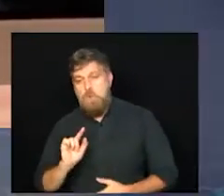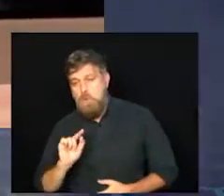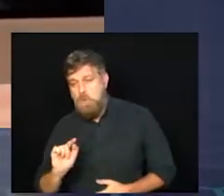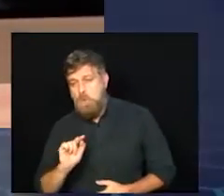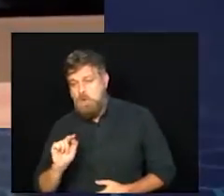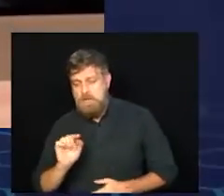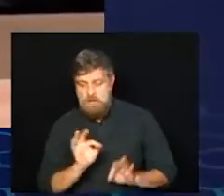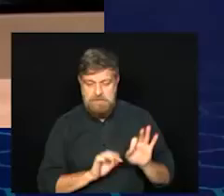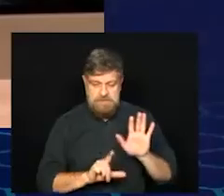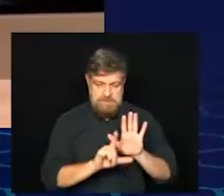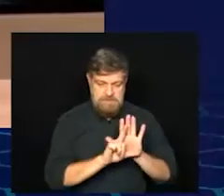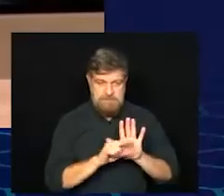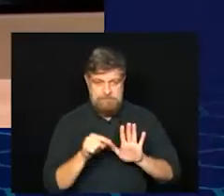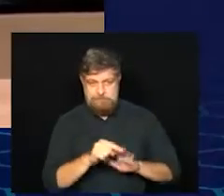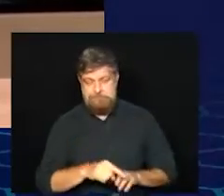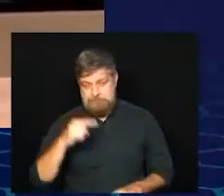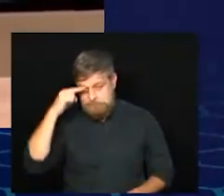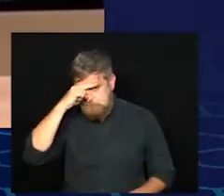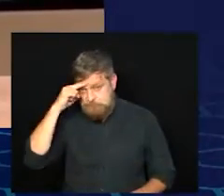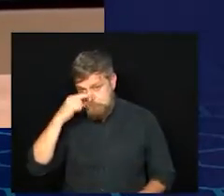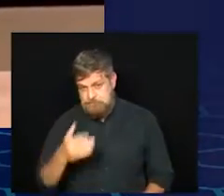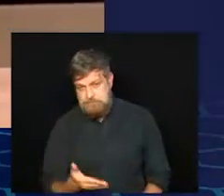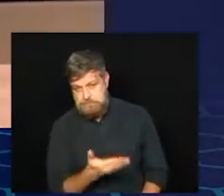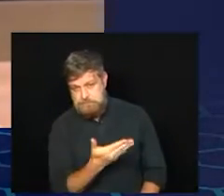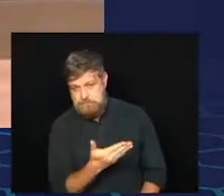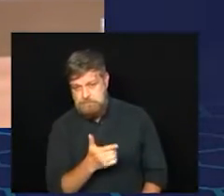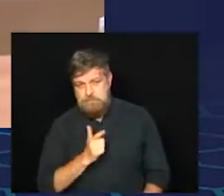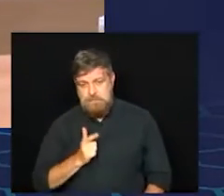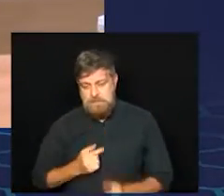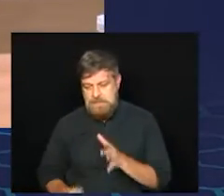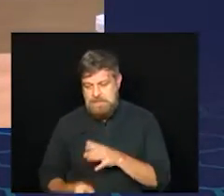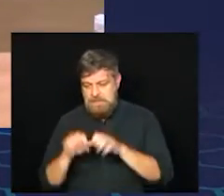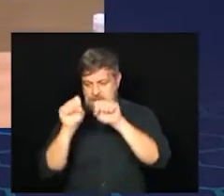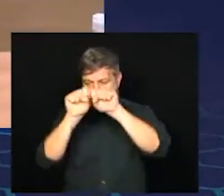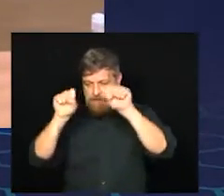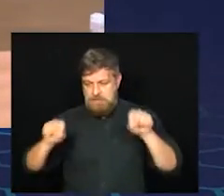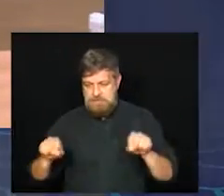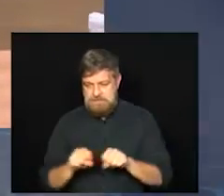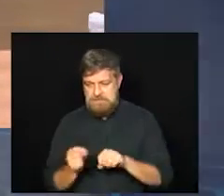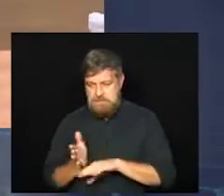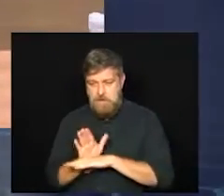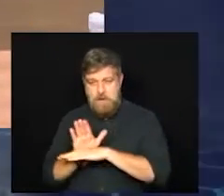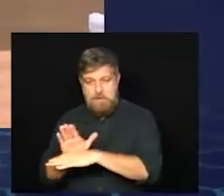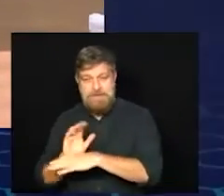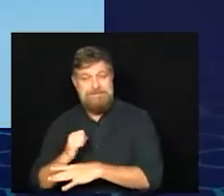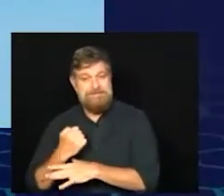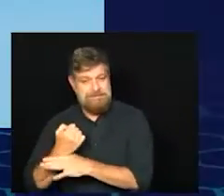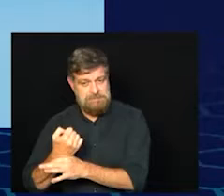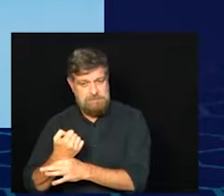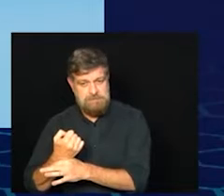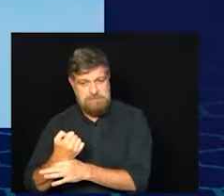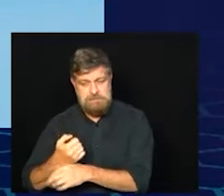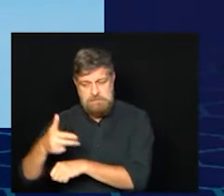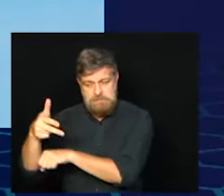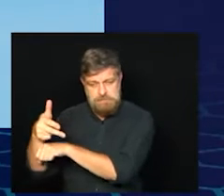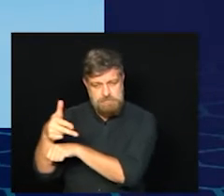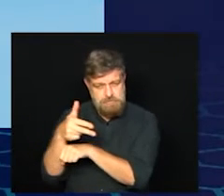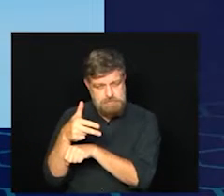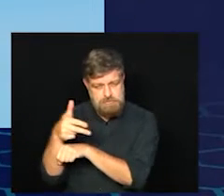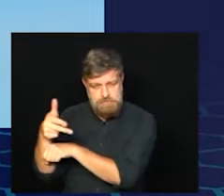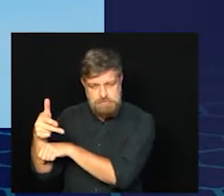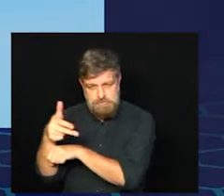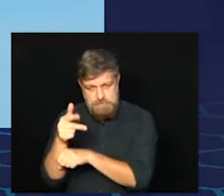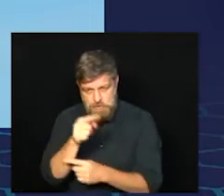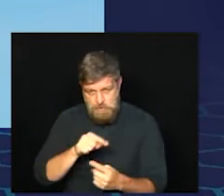análise projeto de lei do vereador Felipe Marquesi que cria o Sistema Colaborativo de Segurança e Monitoramento